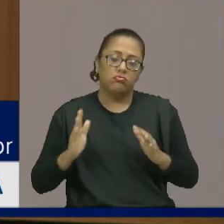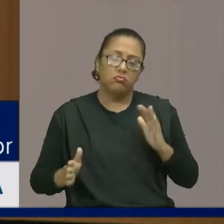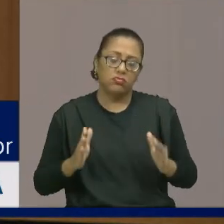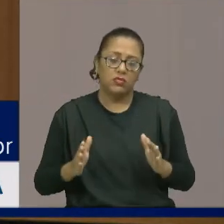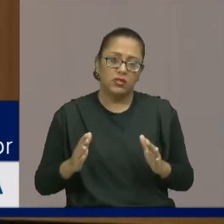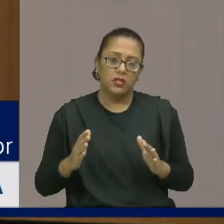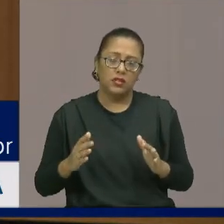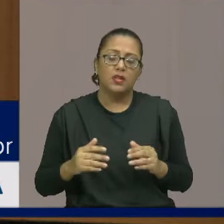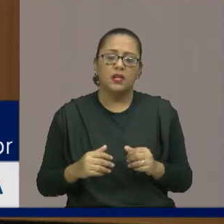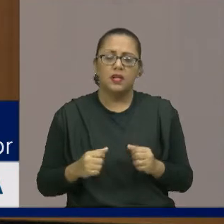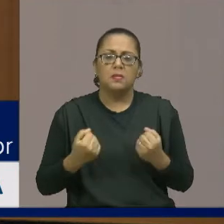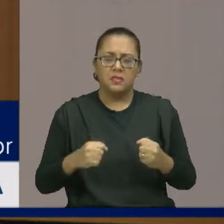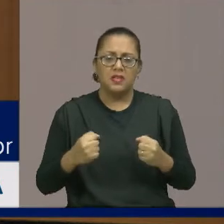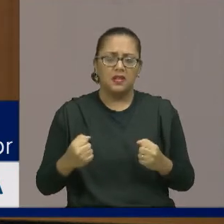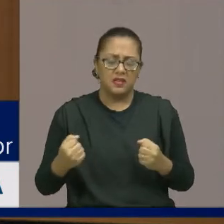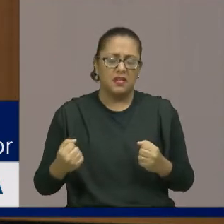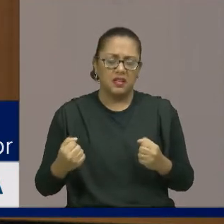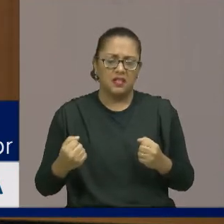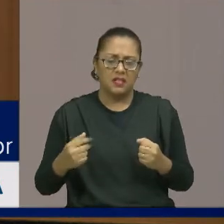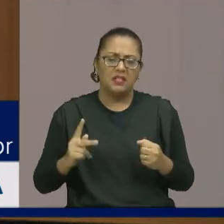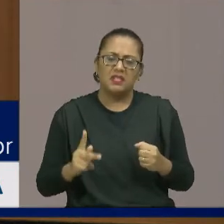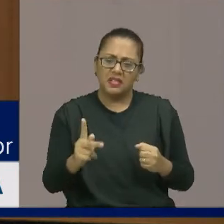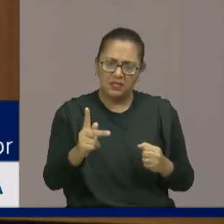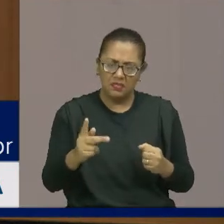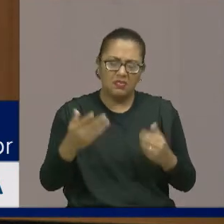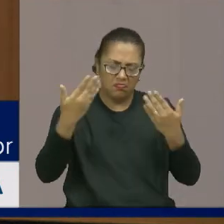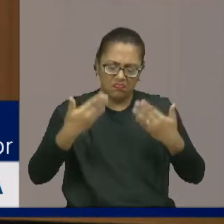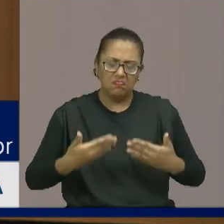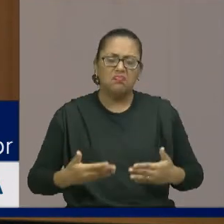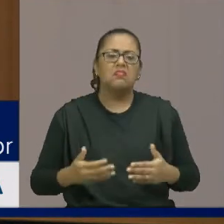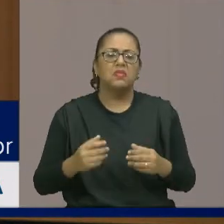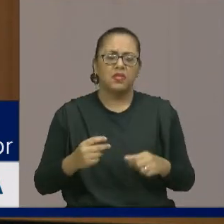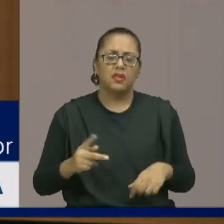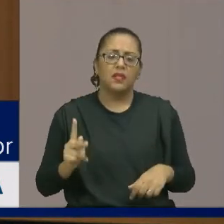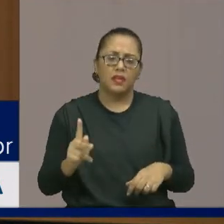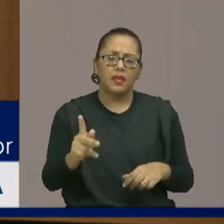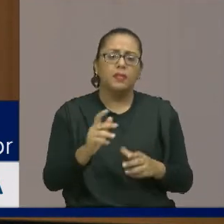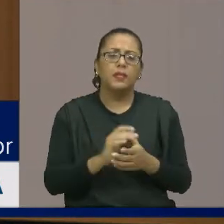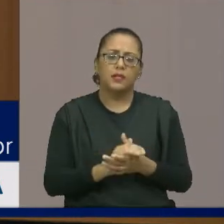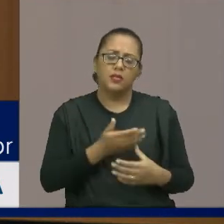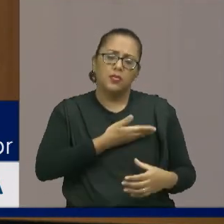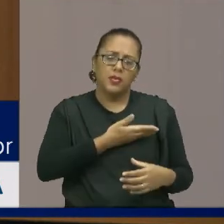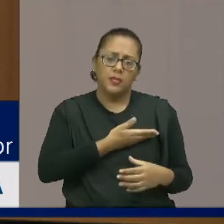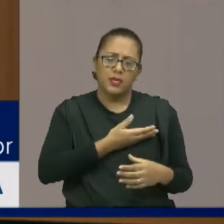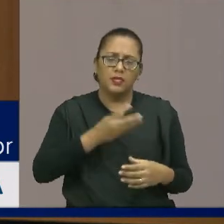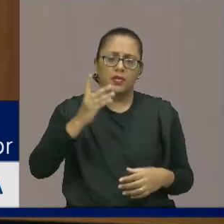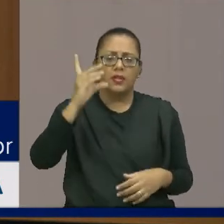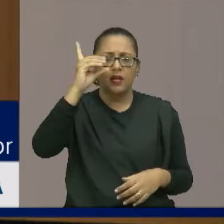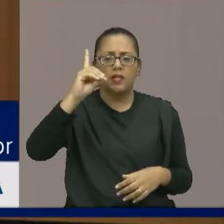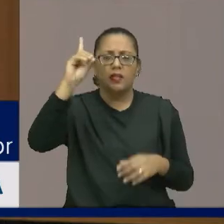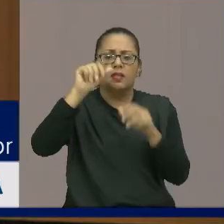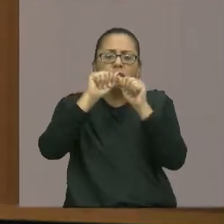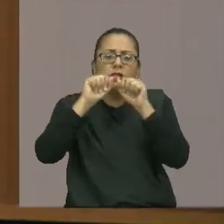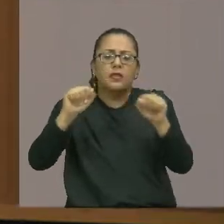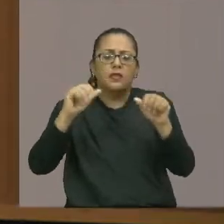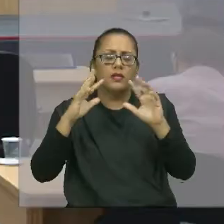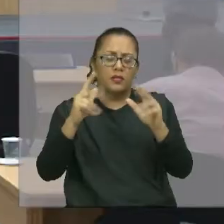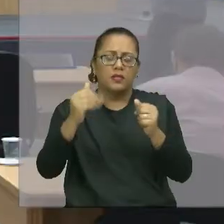à disposição de todos sempre, sempre, como sempre estivemos com amigos. Deus abençoe a todos, muito